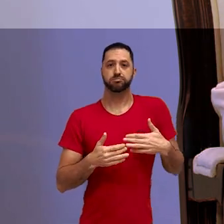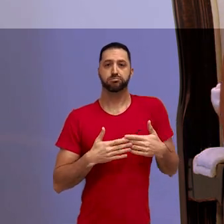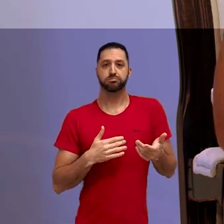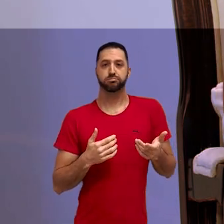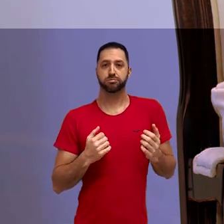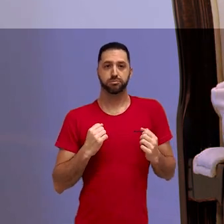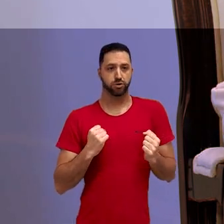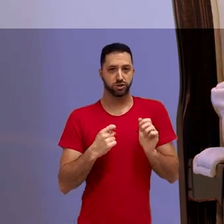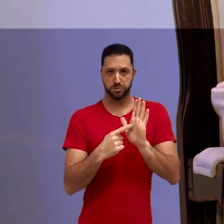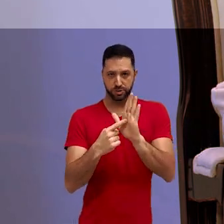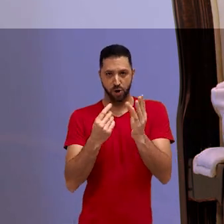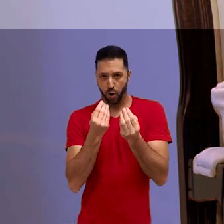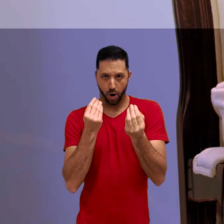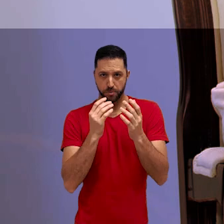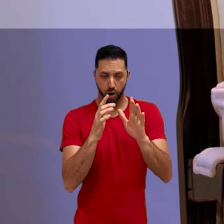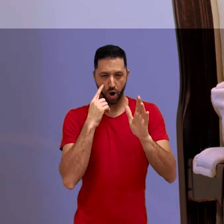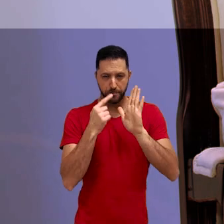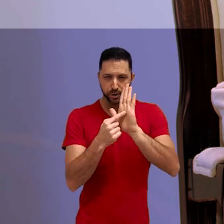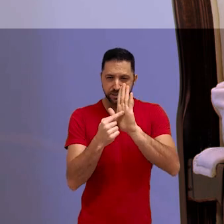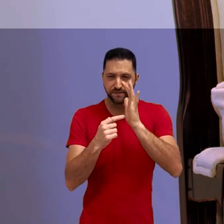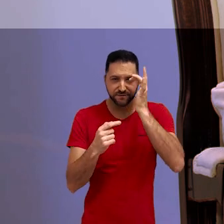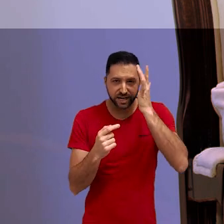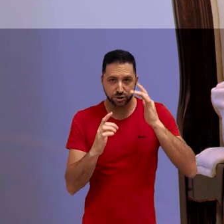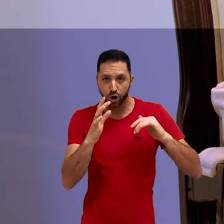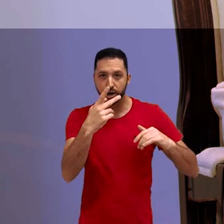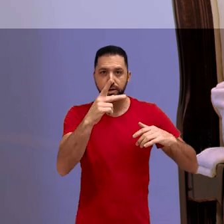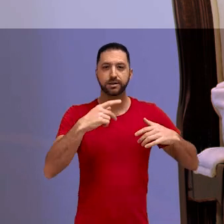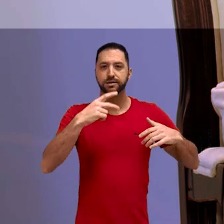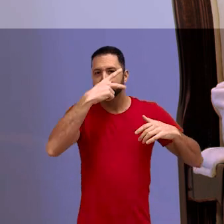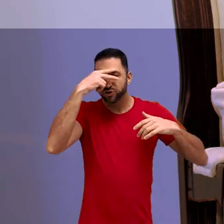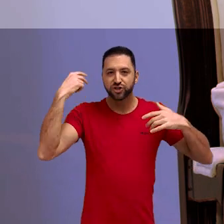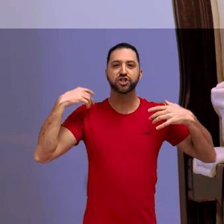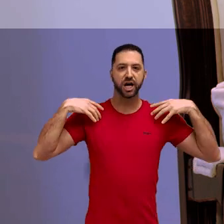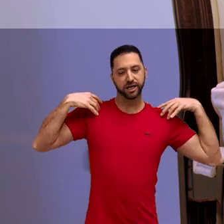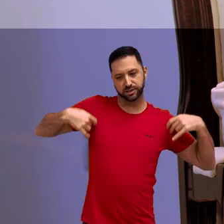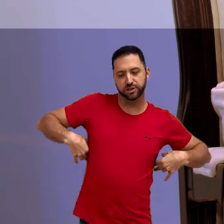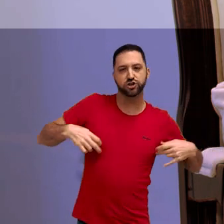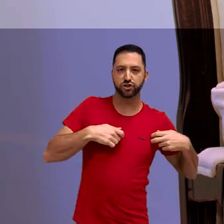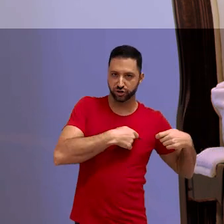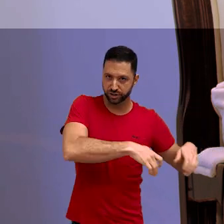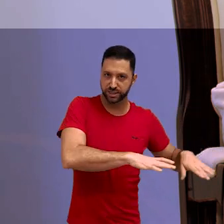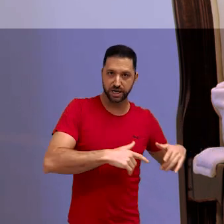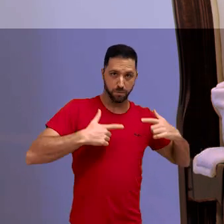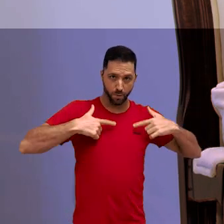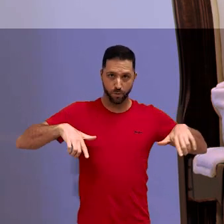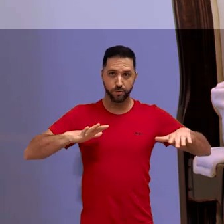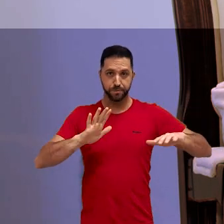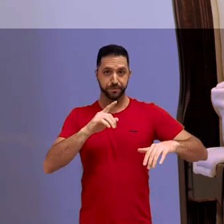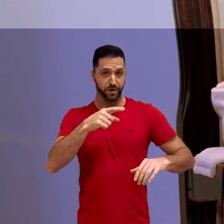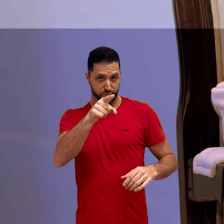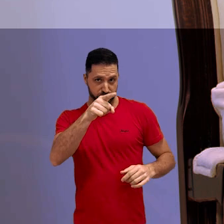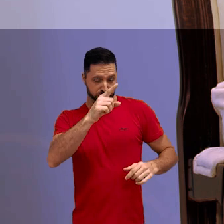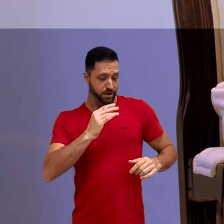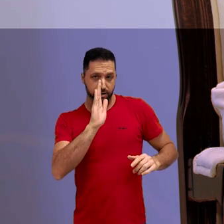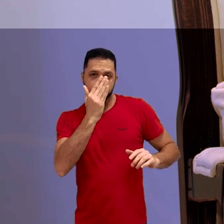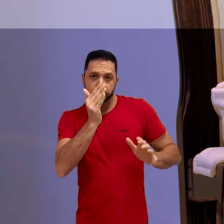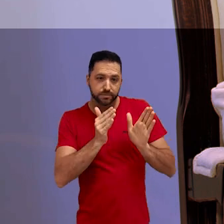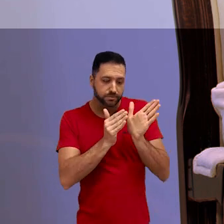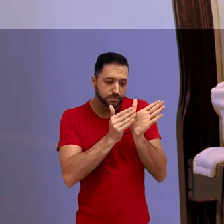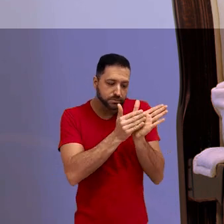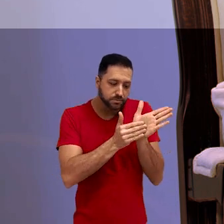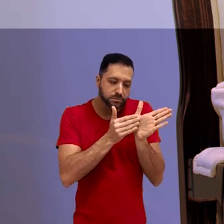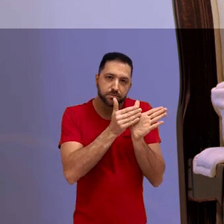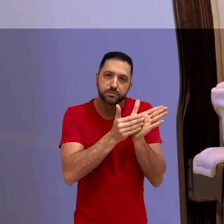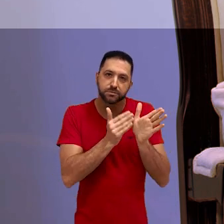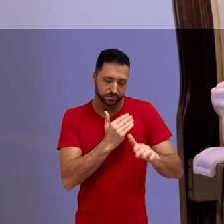você, eu posso te mostrar como que é fácil, ó. Você, sem sutiã, começa a fazer toquezinhos, circulando toda a